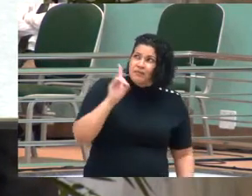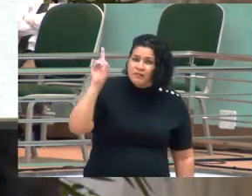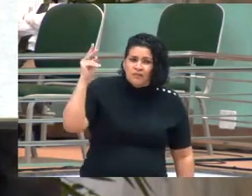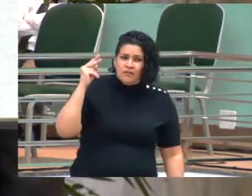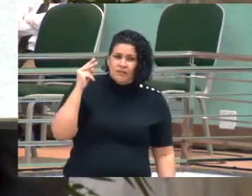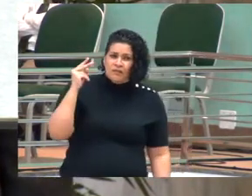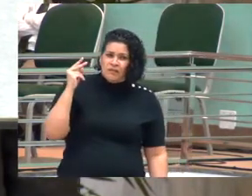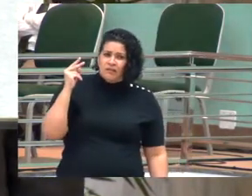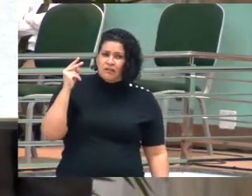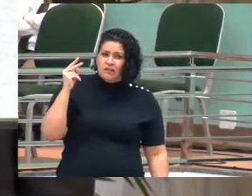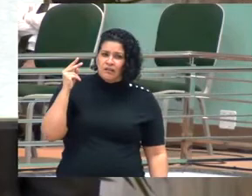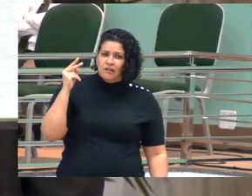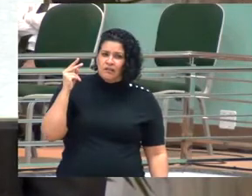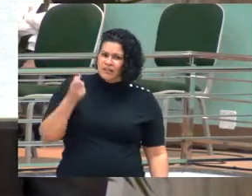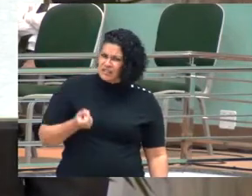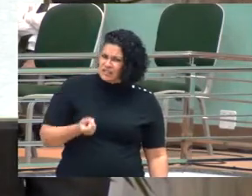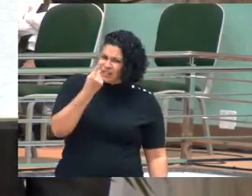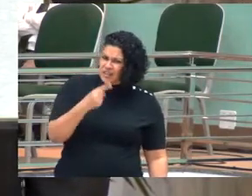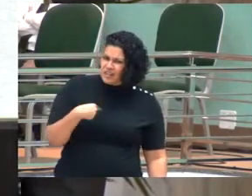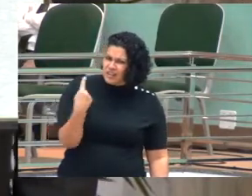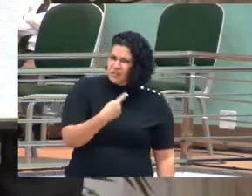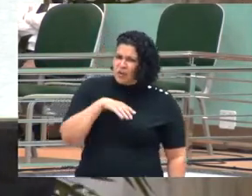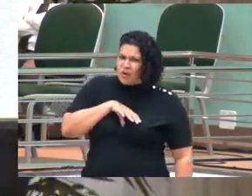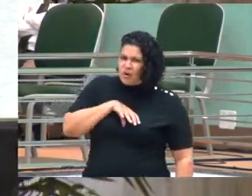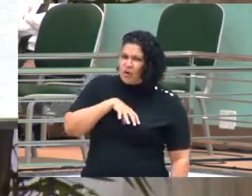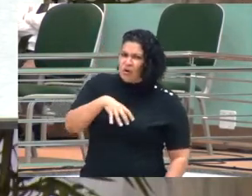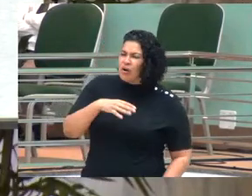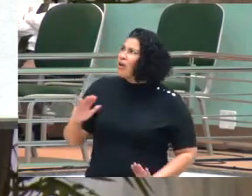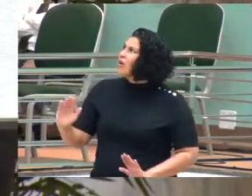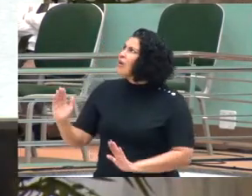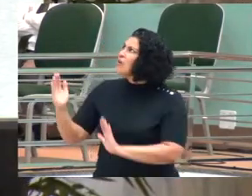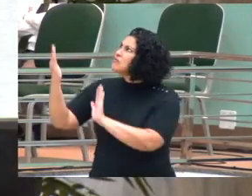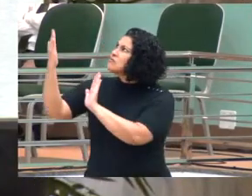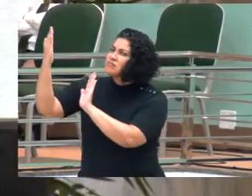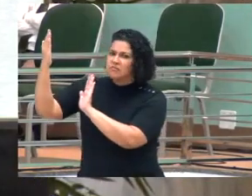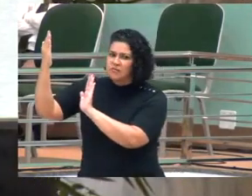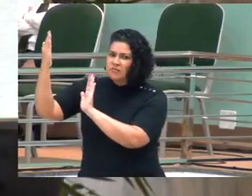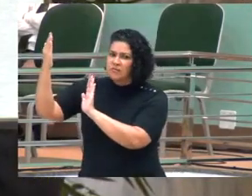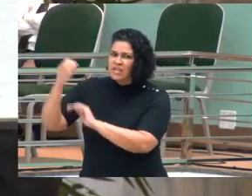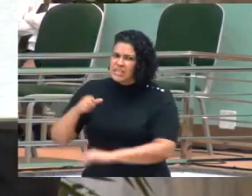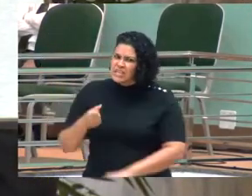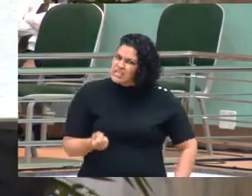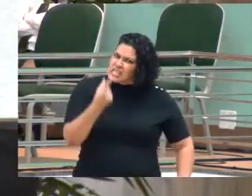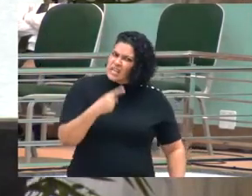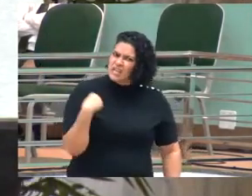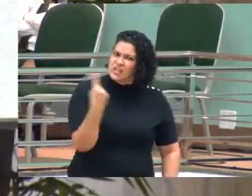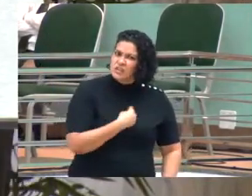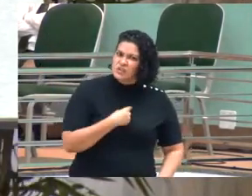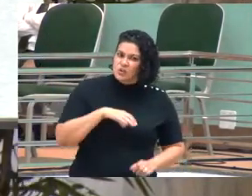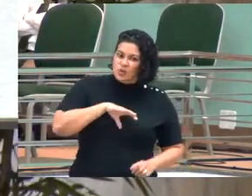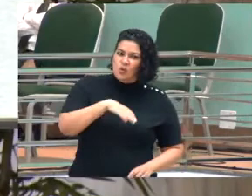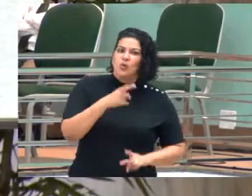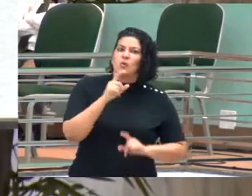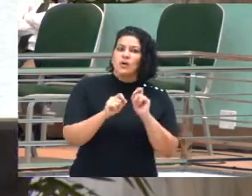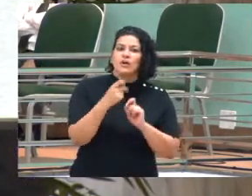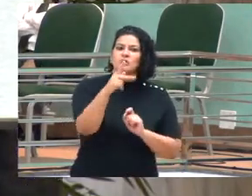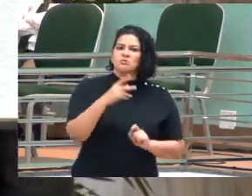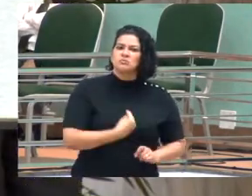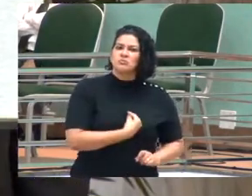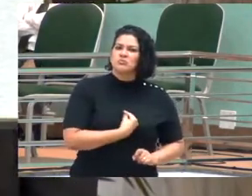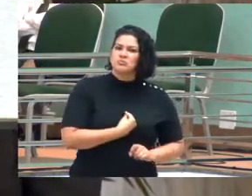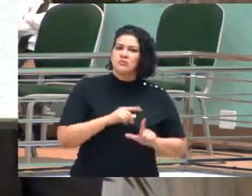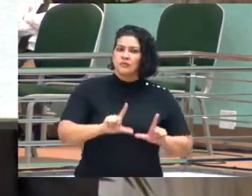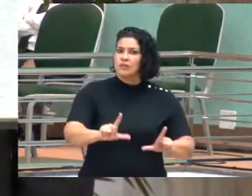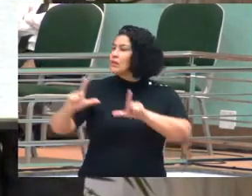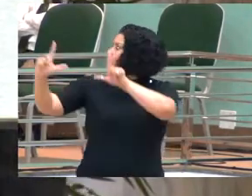Será que teríamos coragem de passar no telão aqui tudo aquilo que estamos pensando, tudo aquilo que